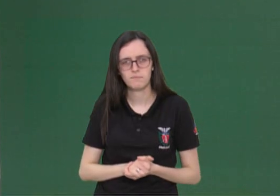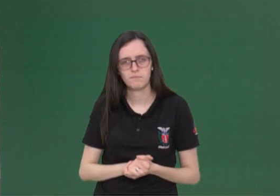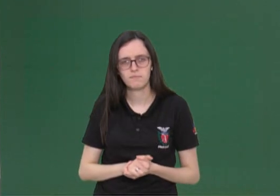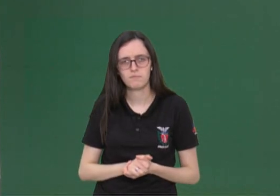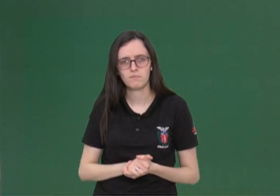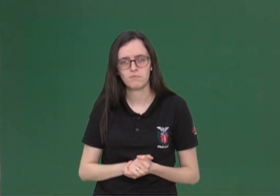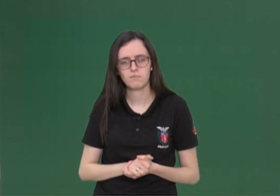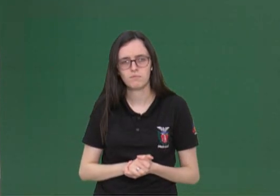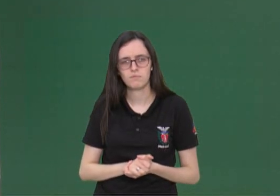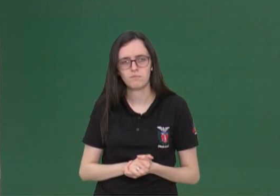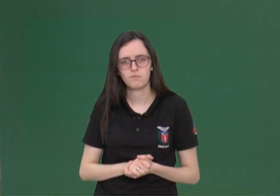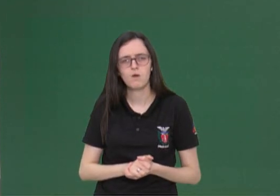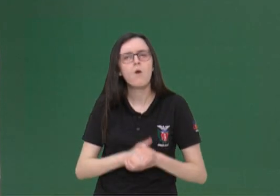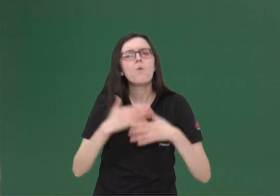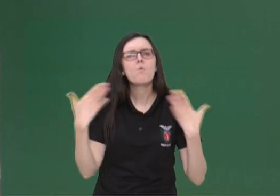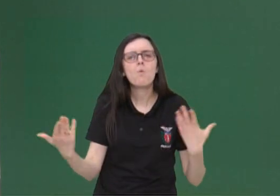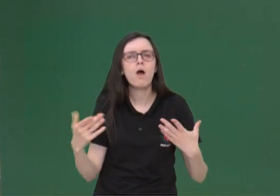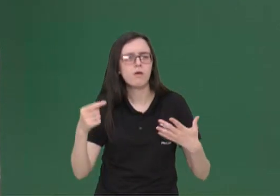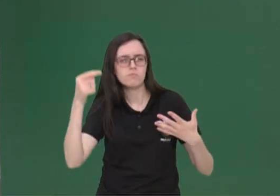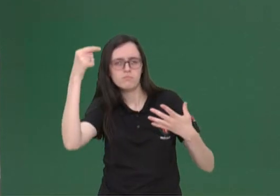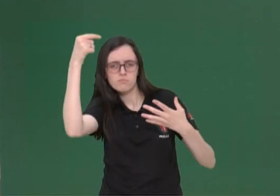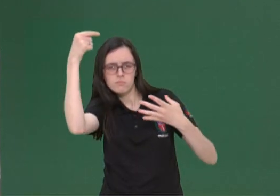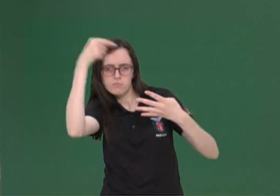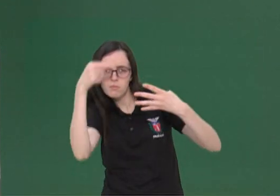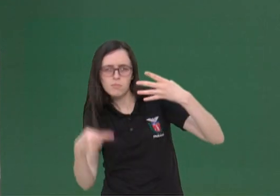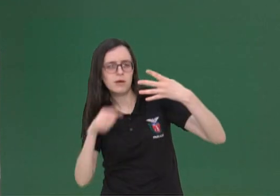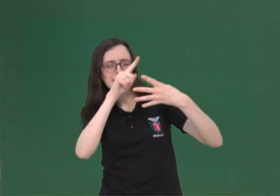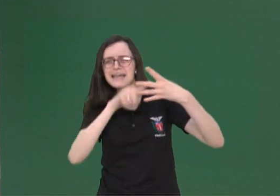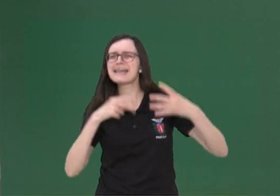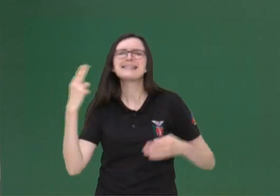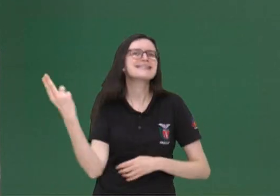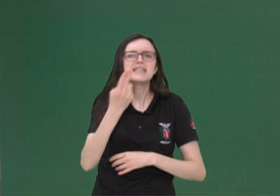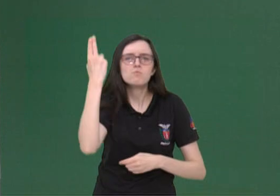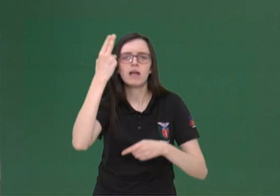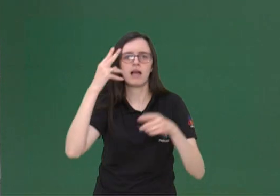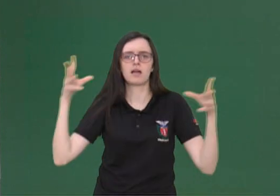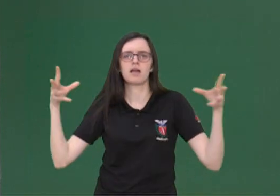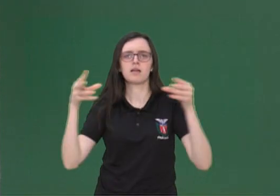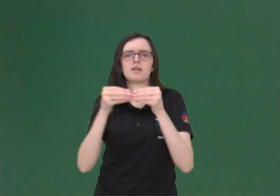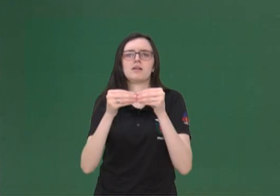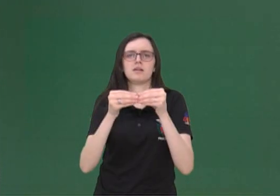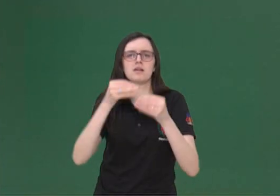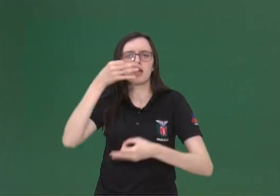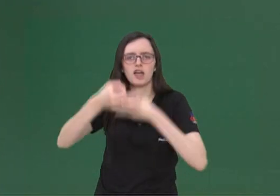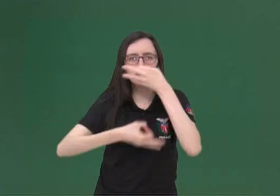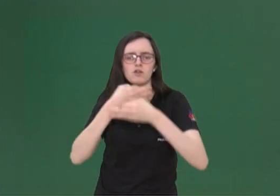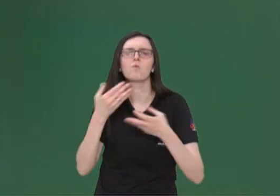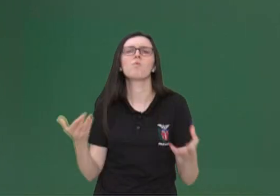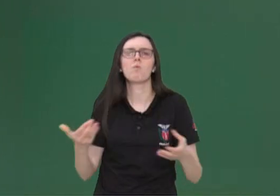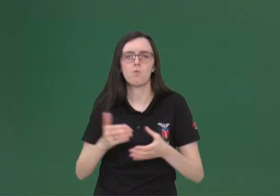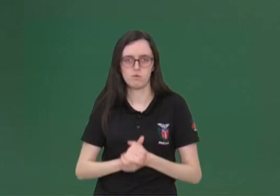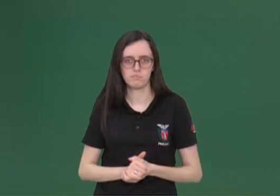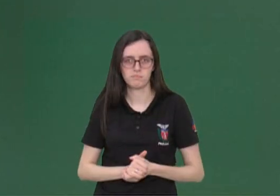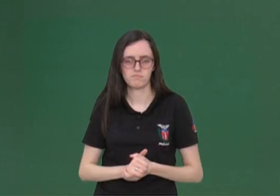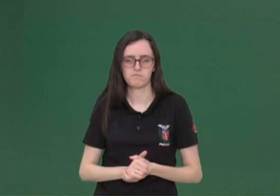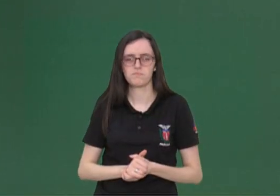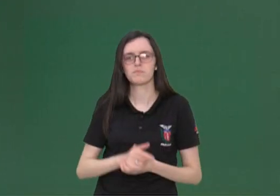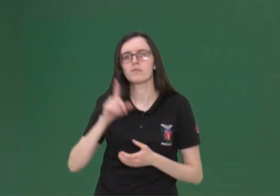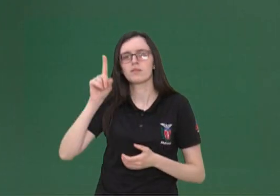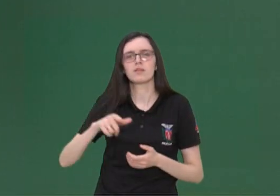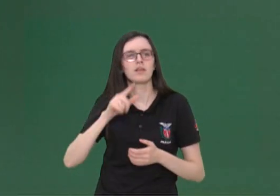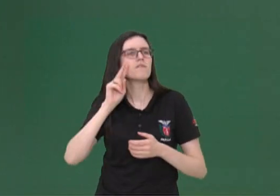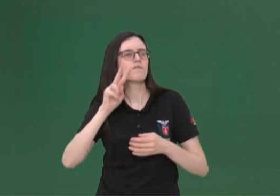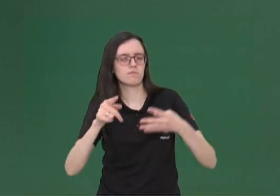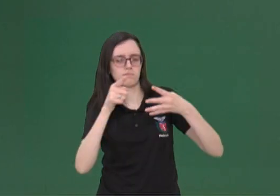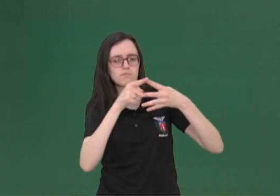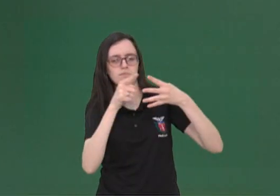em qual dessas alternativas não é possível fazer uma resenha? Para revista e jornal, para